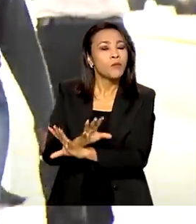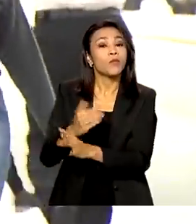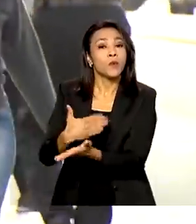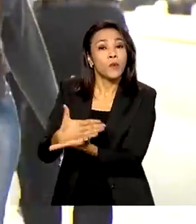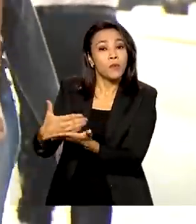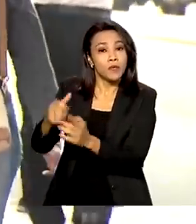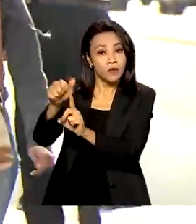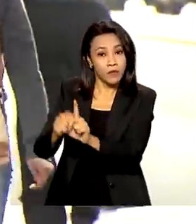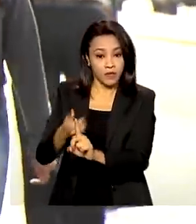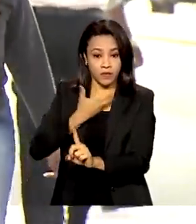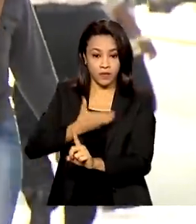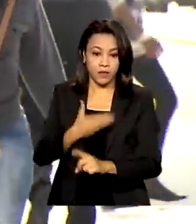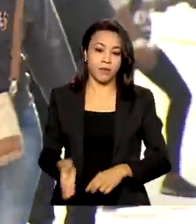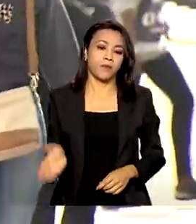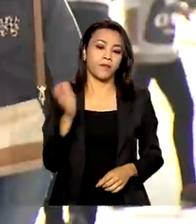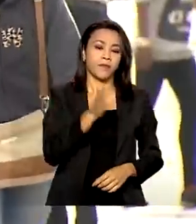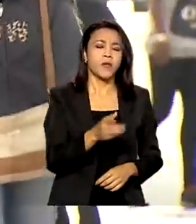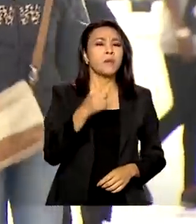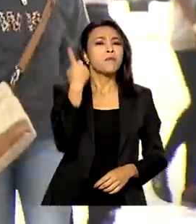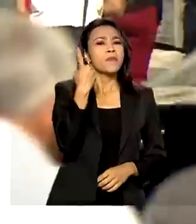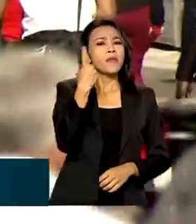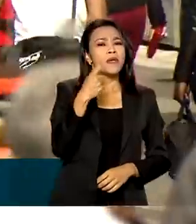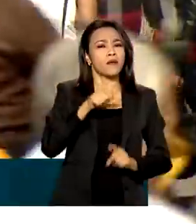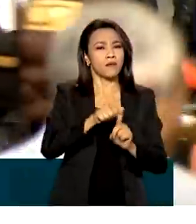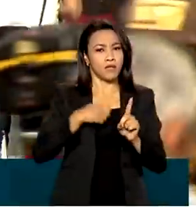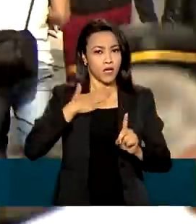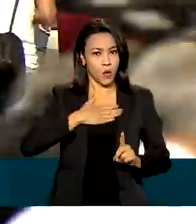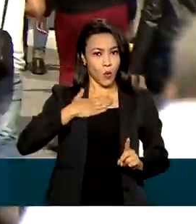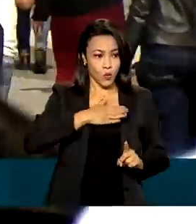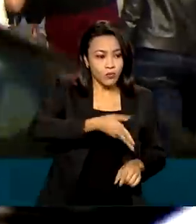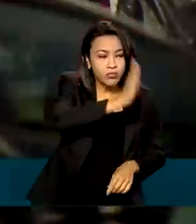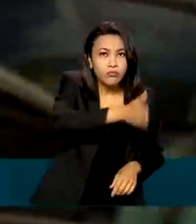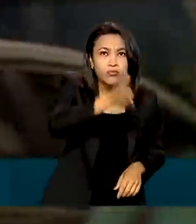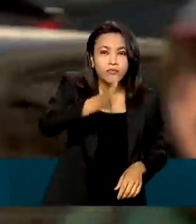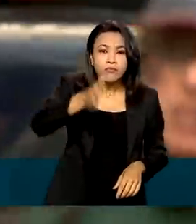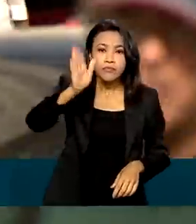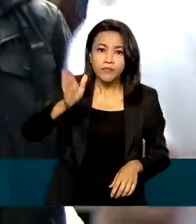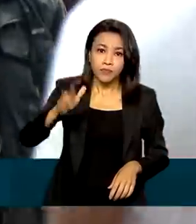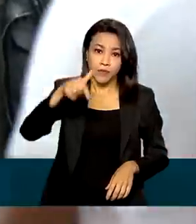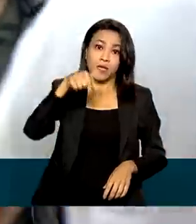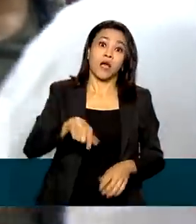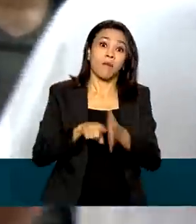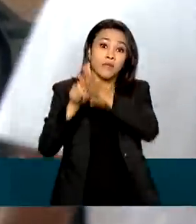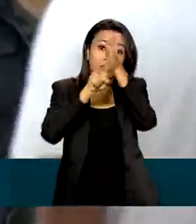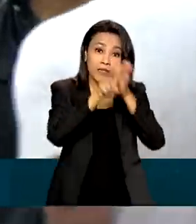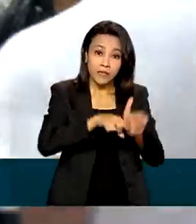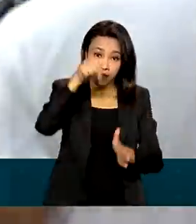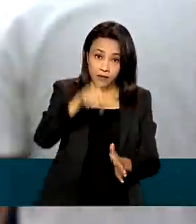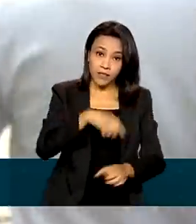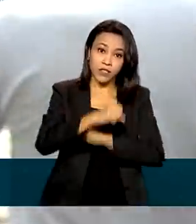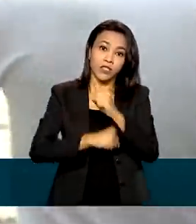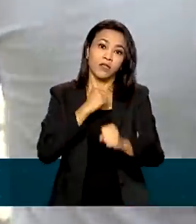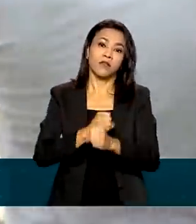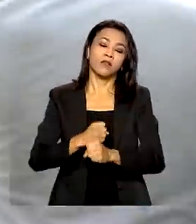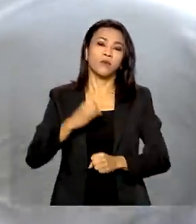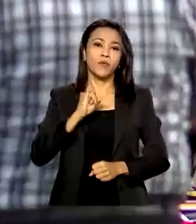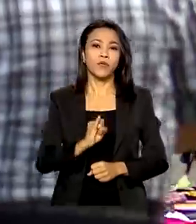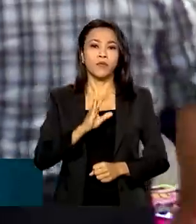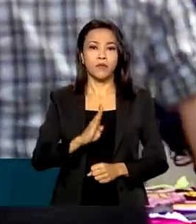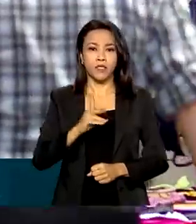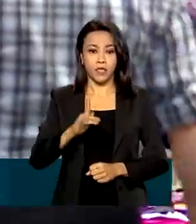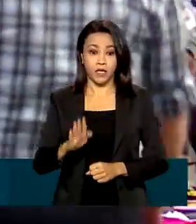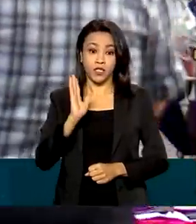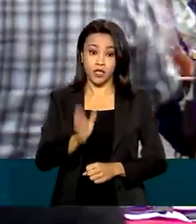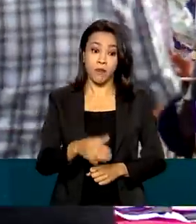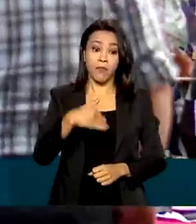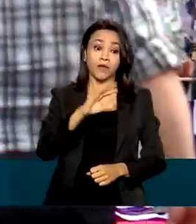Desde que entrou em campo em 1º de agosto, o Censo Demográfico 2022 já contou mais de 104 milhões de pessoas em